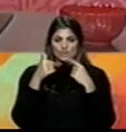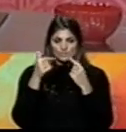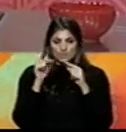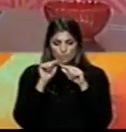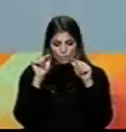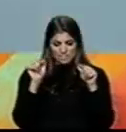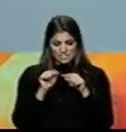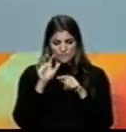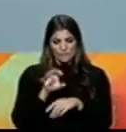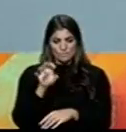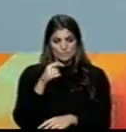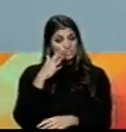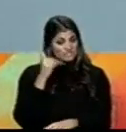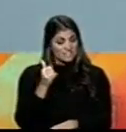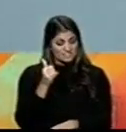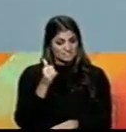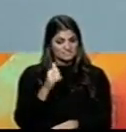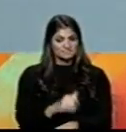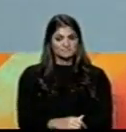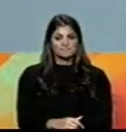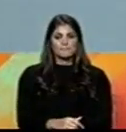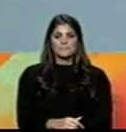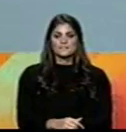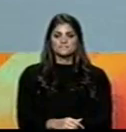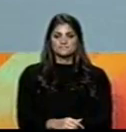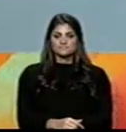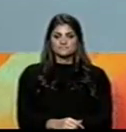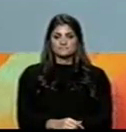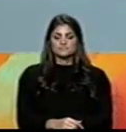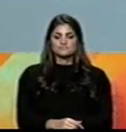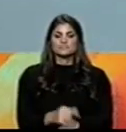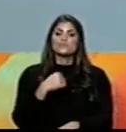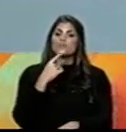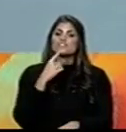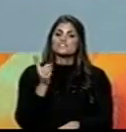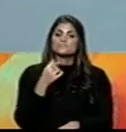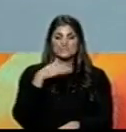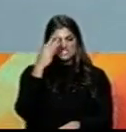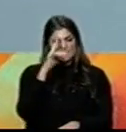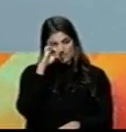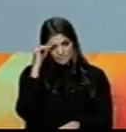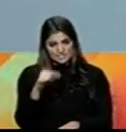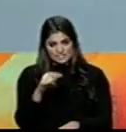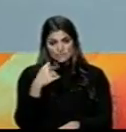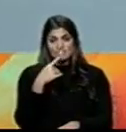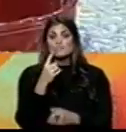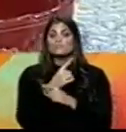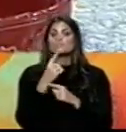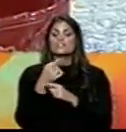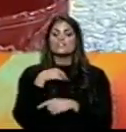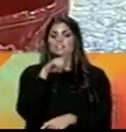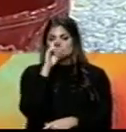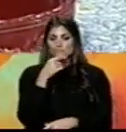ver como é que ele consegue. Amor, okay. Eu já tinha feito aqui, olha. Aqui já tinha feito. Eu não me voluntariei para isso porque achei que seria difícil. Era demais. E vou-te dizer porque